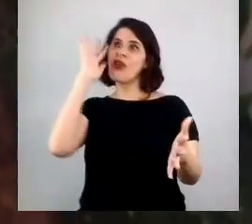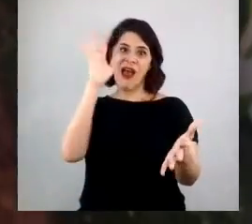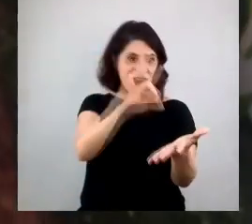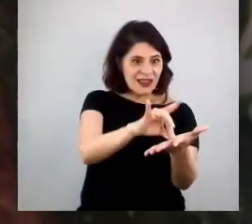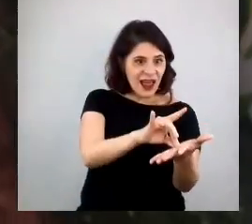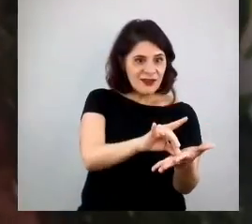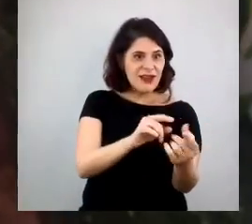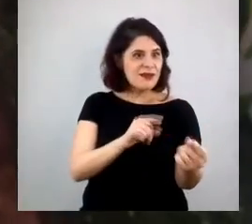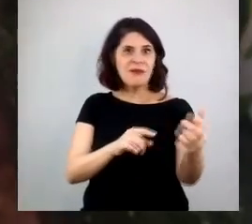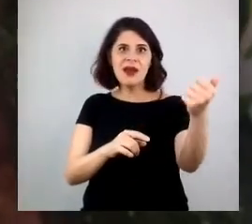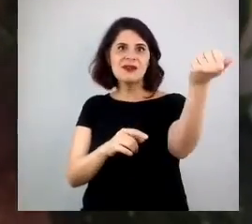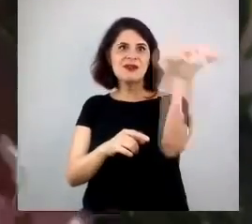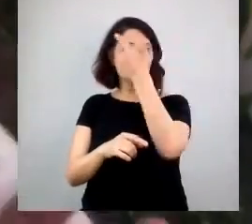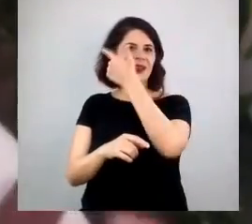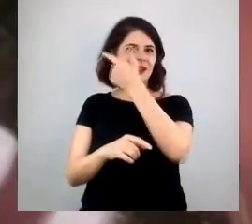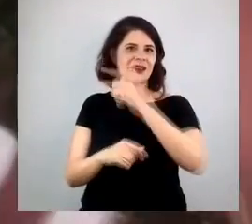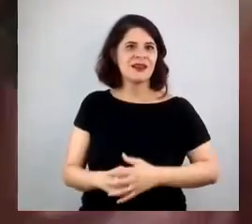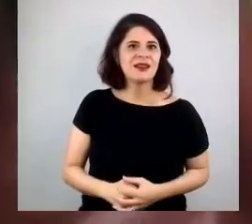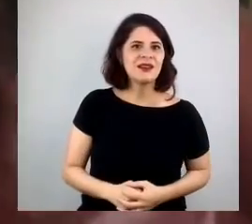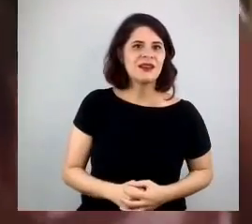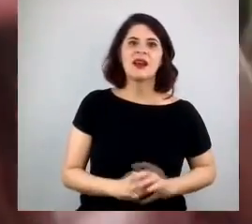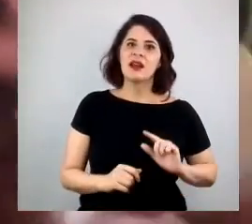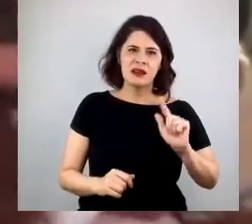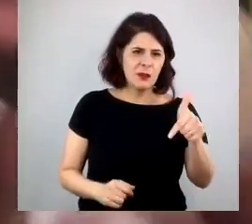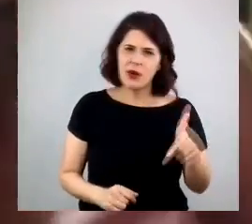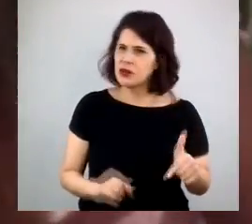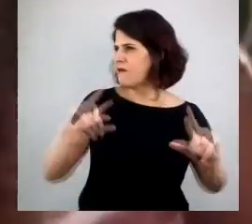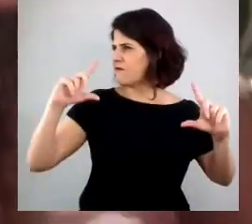Depois fomos para a redação e fotografaram-me.